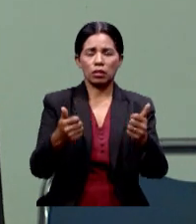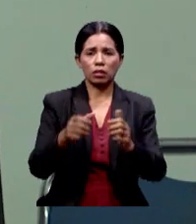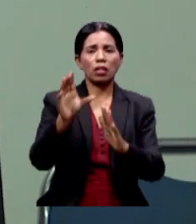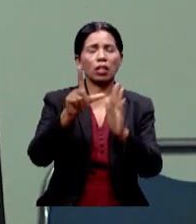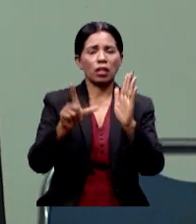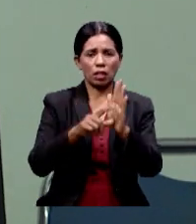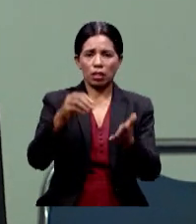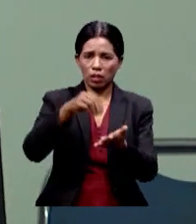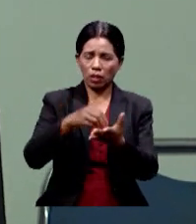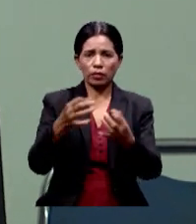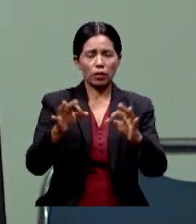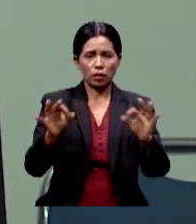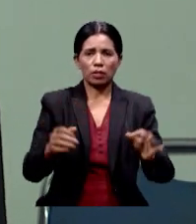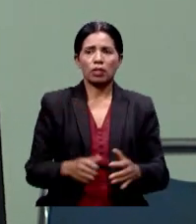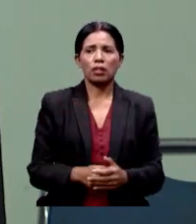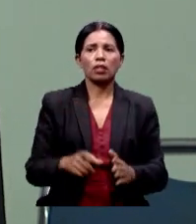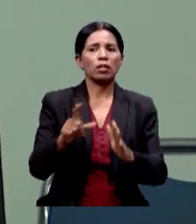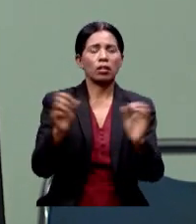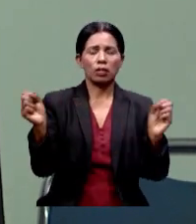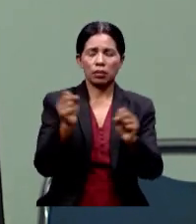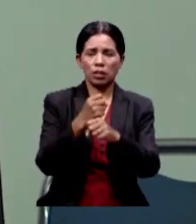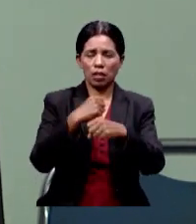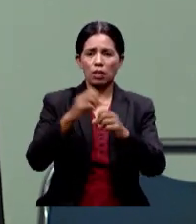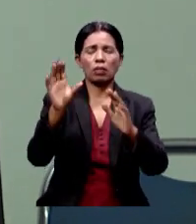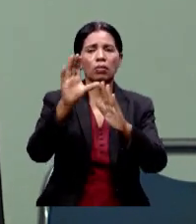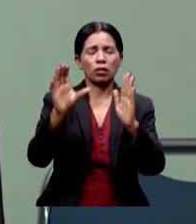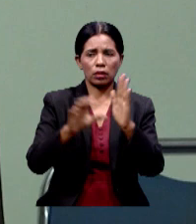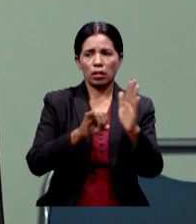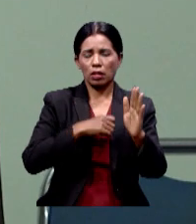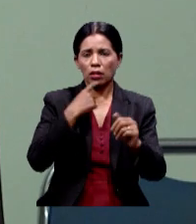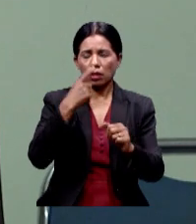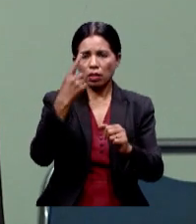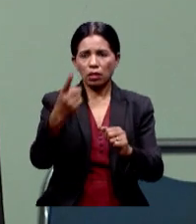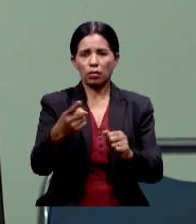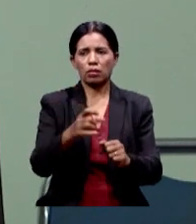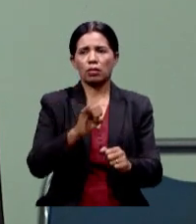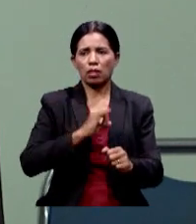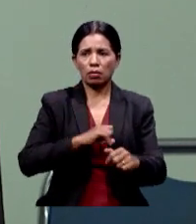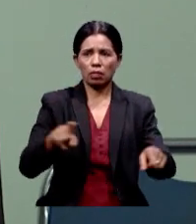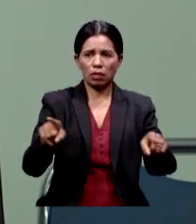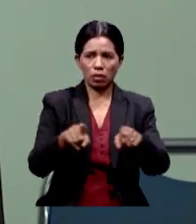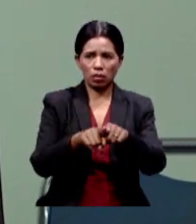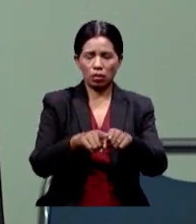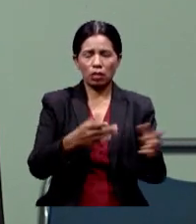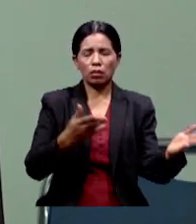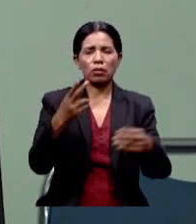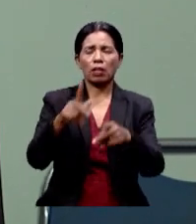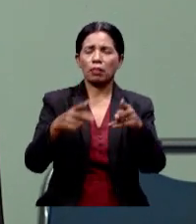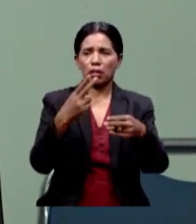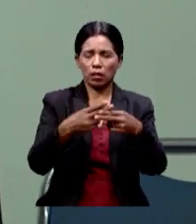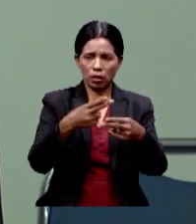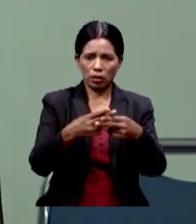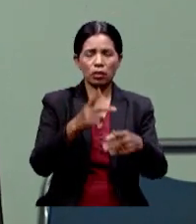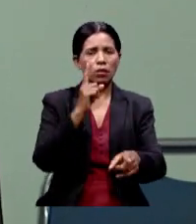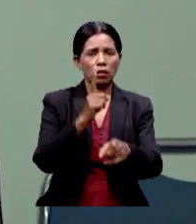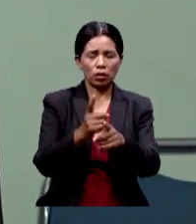neona. Presidente Rasi laos nia mahal condição ne be nia den haus halo para isso se prestar ha un pessoal ha un nome do povo ha ne rolos ni